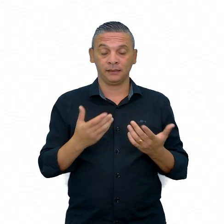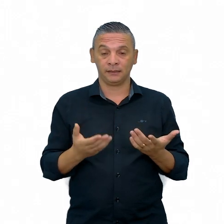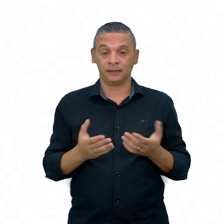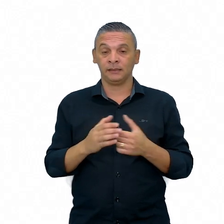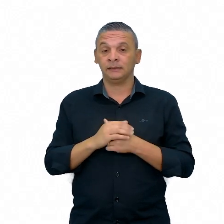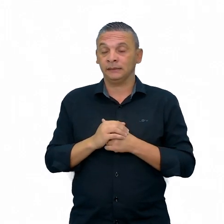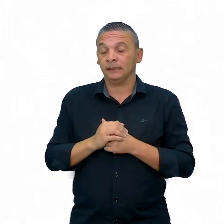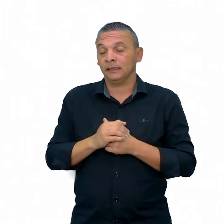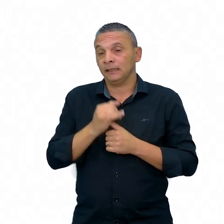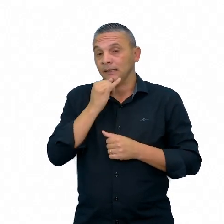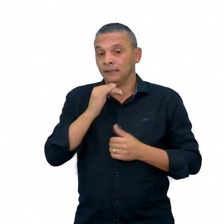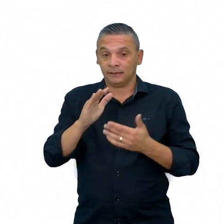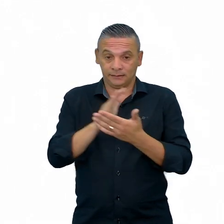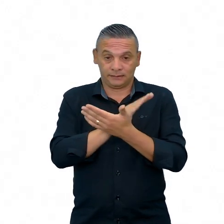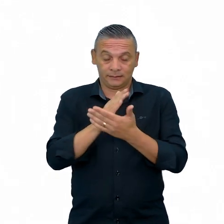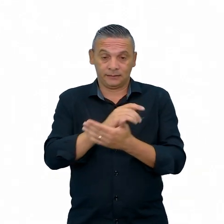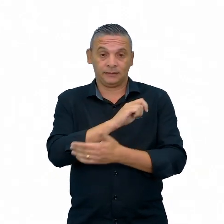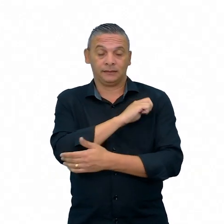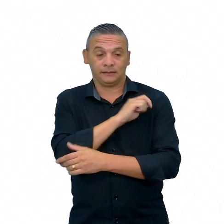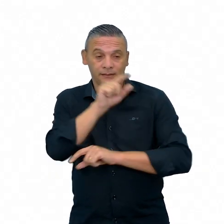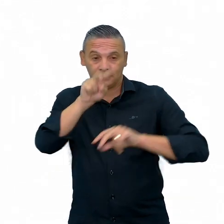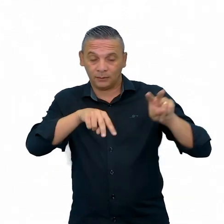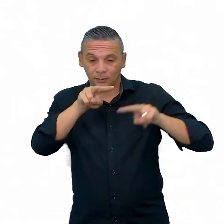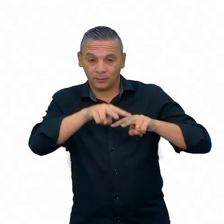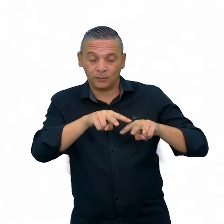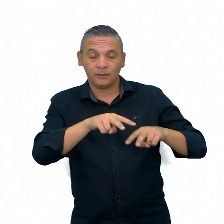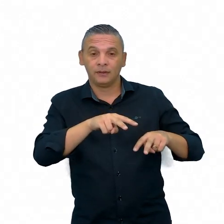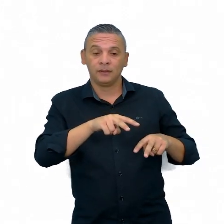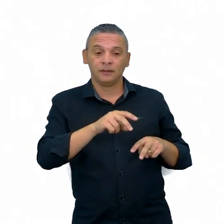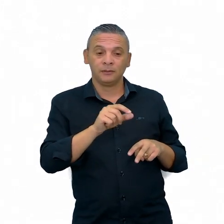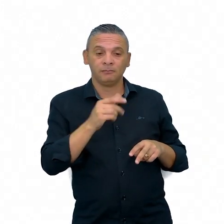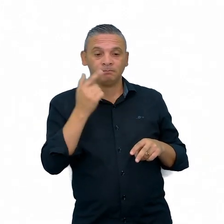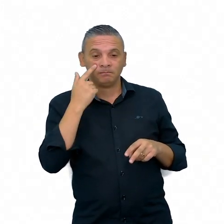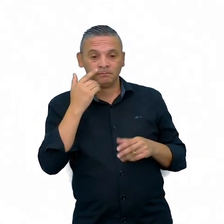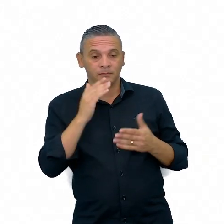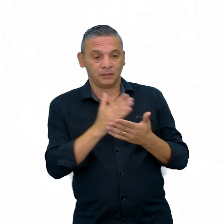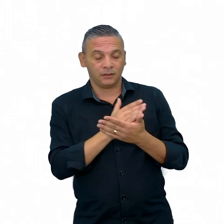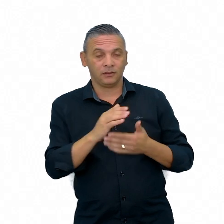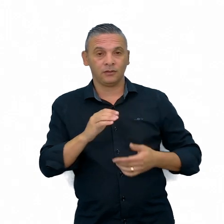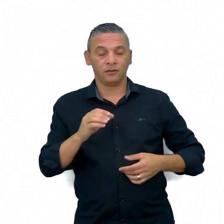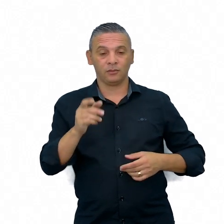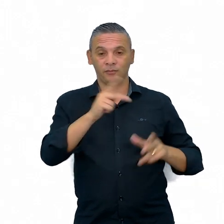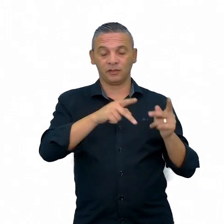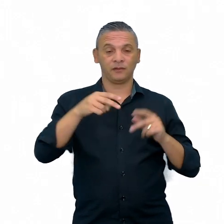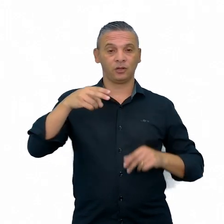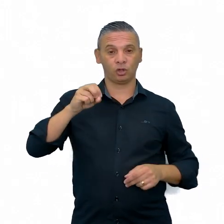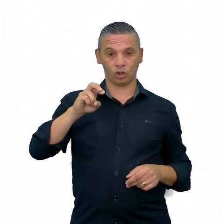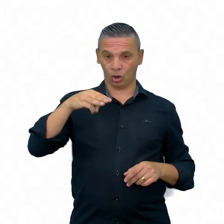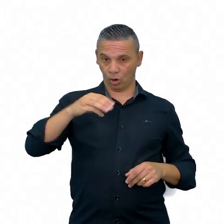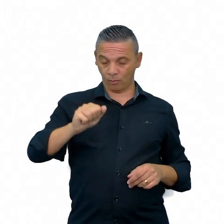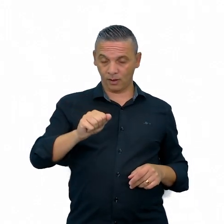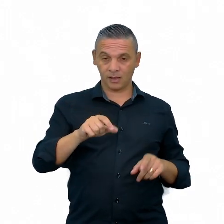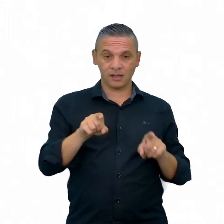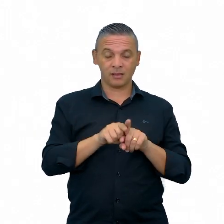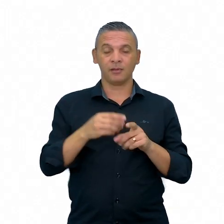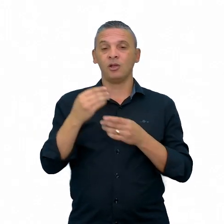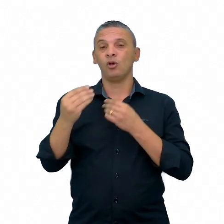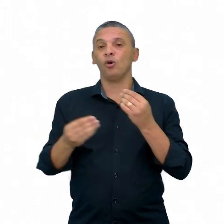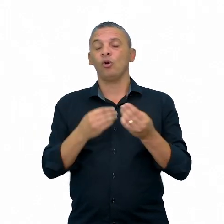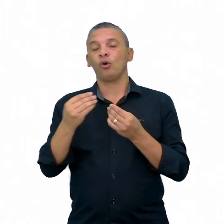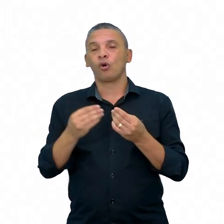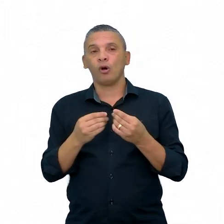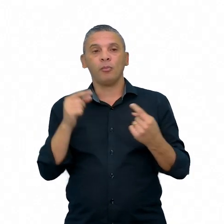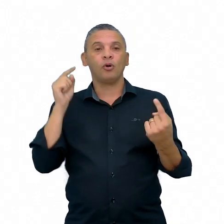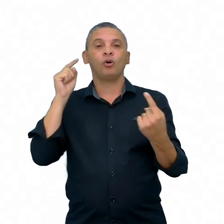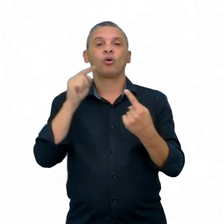professora, alguns estudos da professora Luciano Chique, né, da professora Norma, e o quanto isso está relacionado